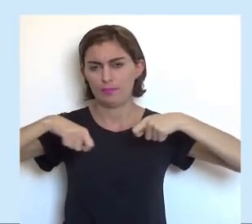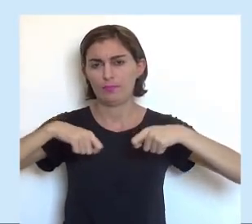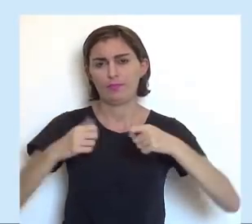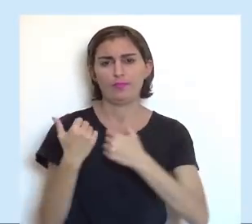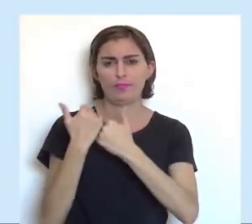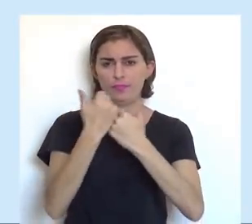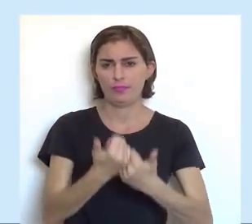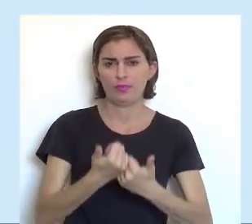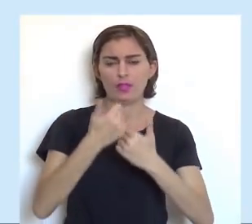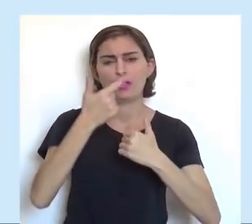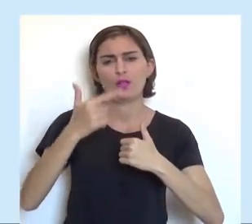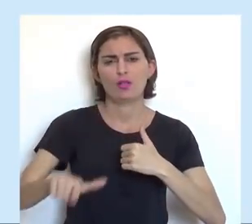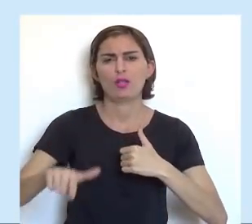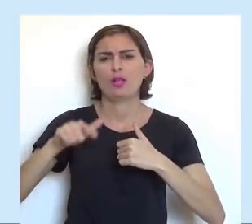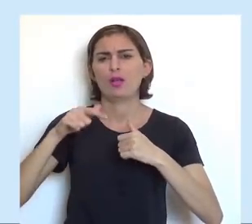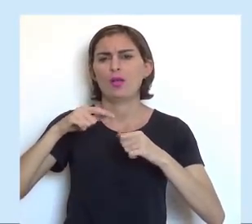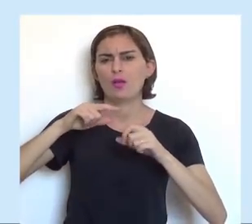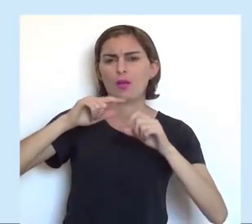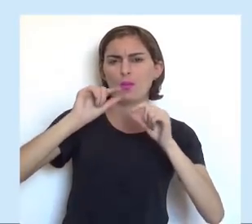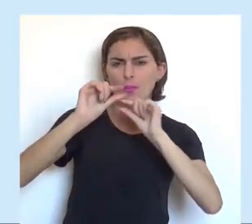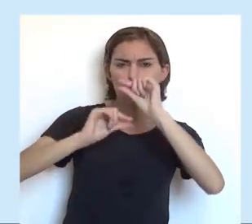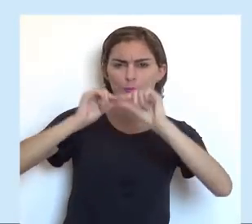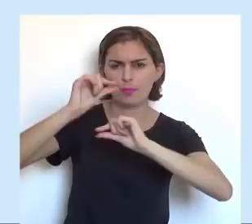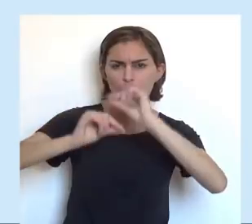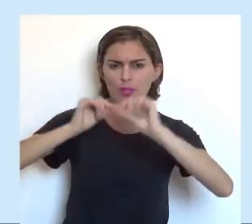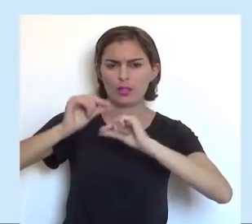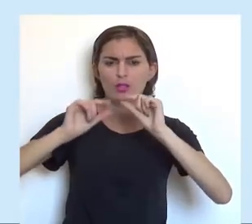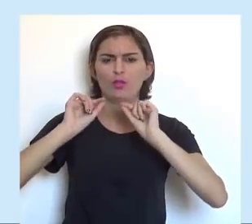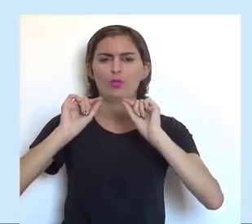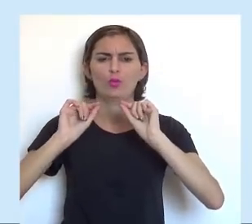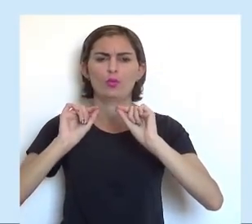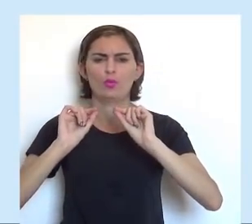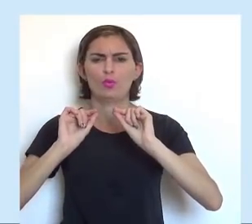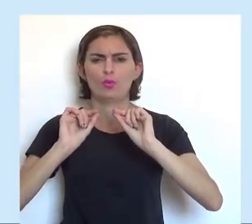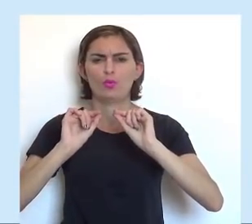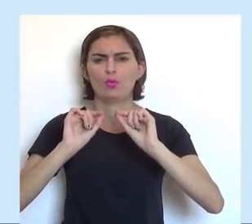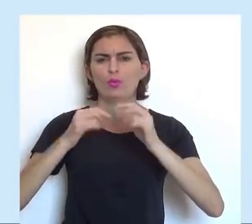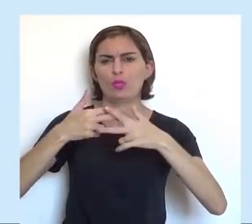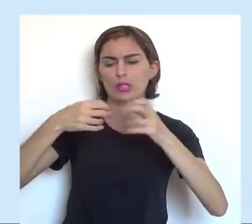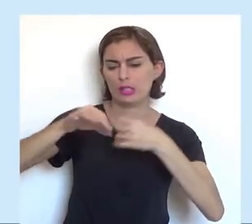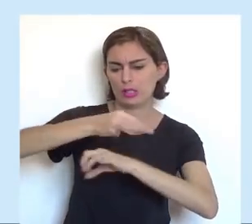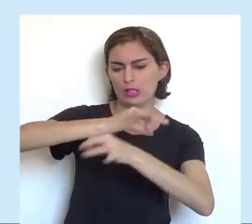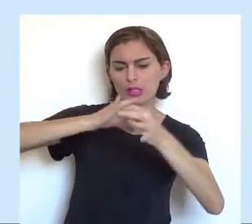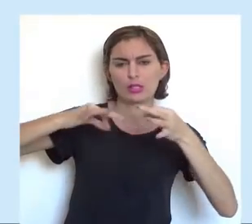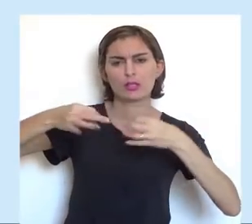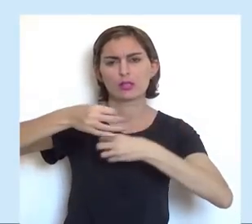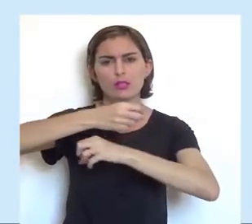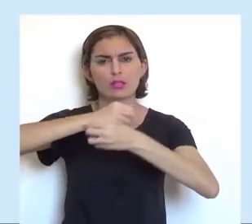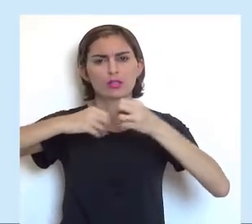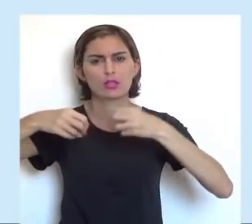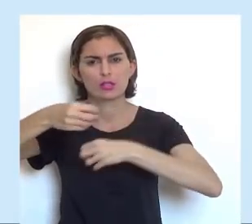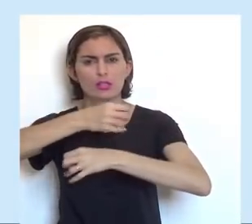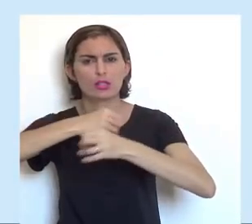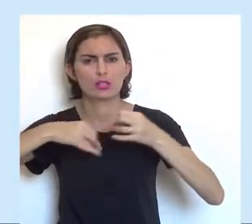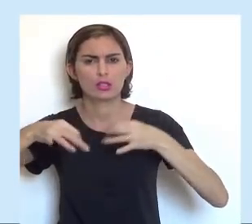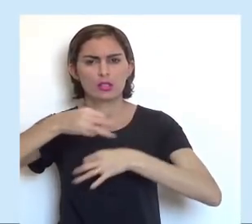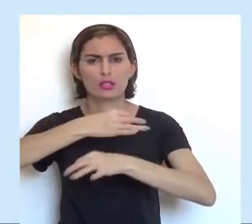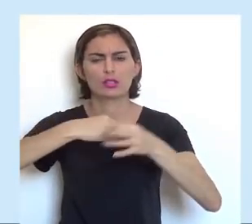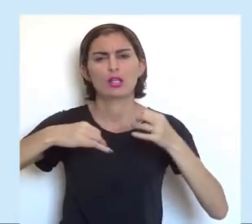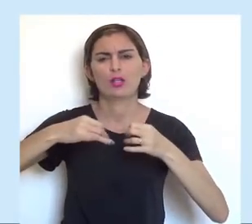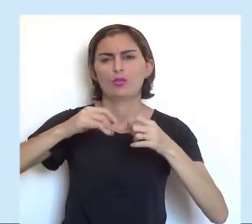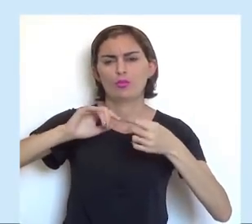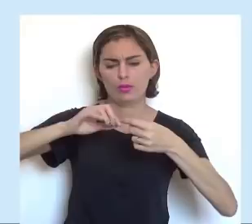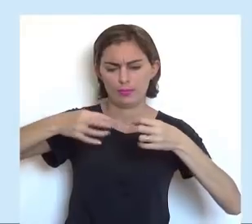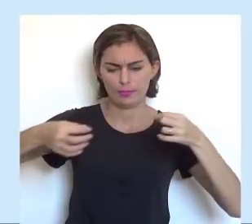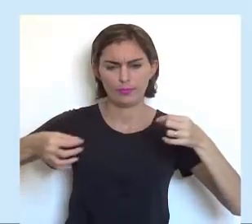polímeros, repetições de pequenos meros, de pequenas células, tá? Trazendo a nossa biologia